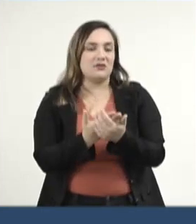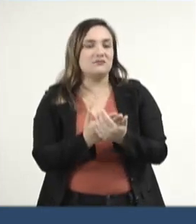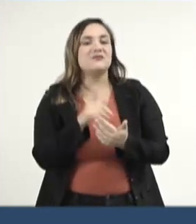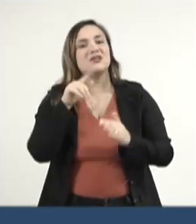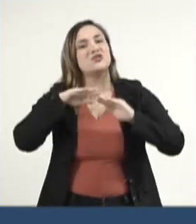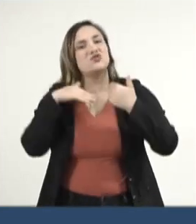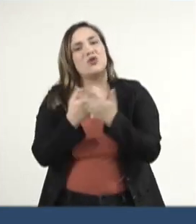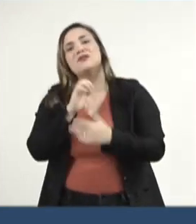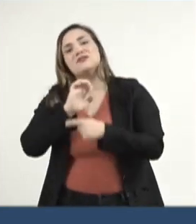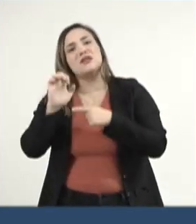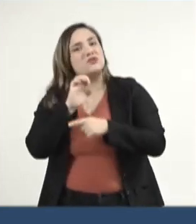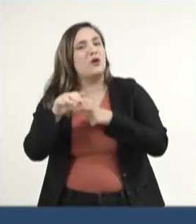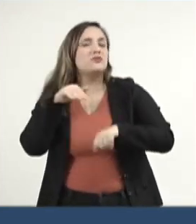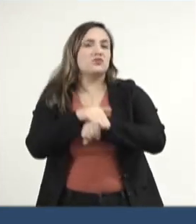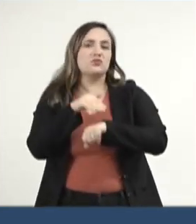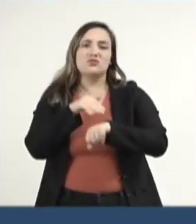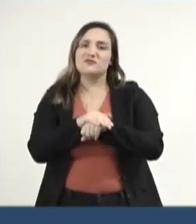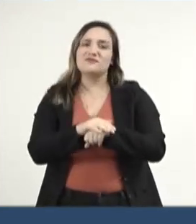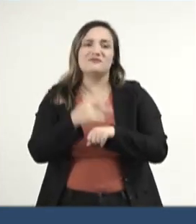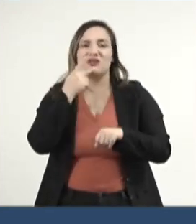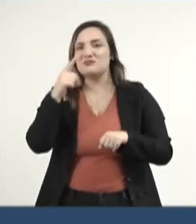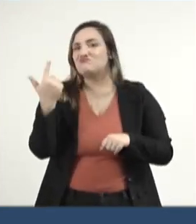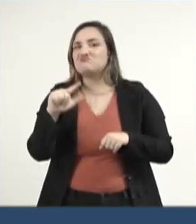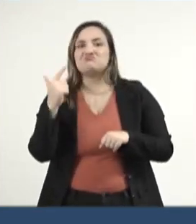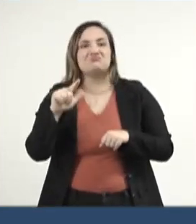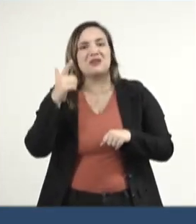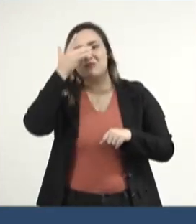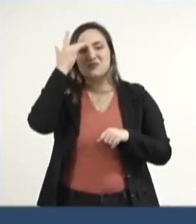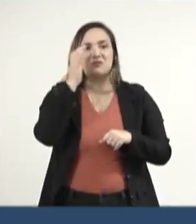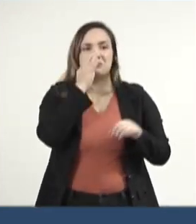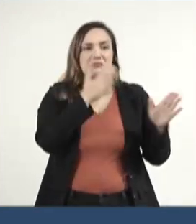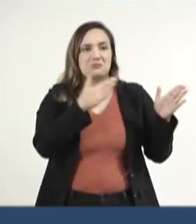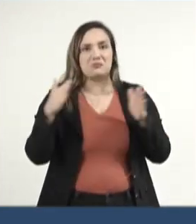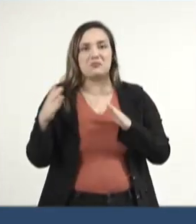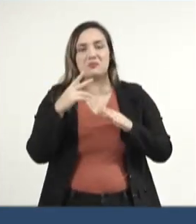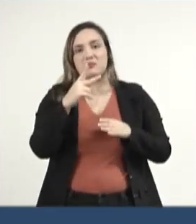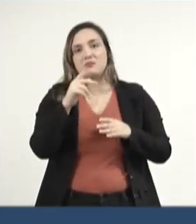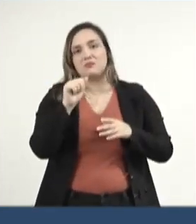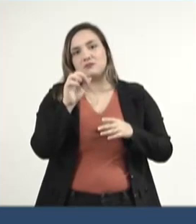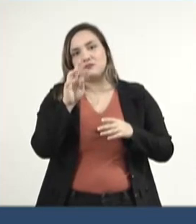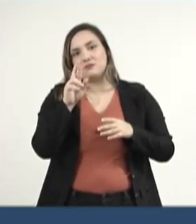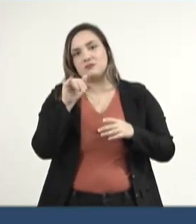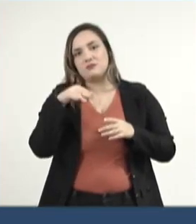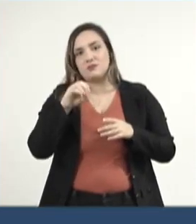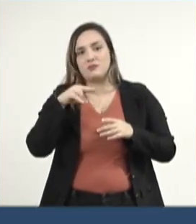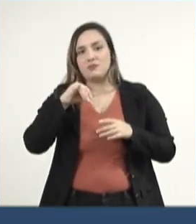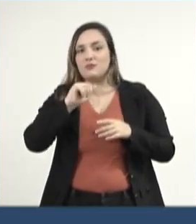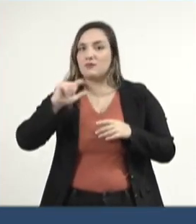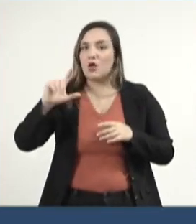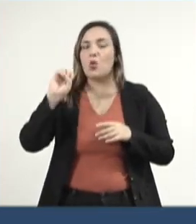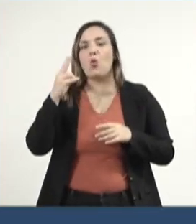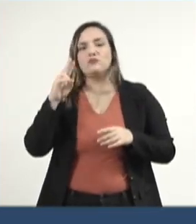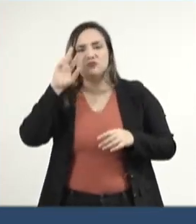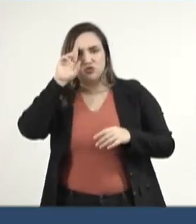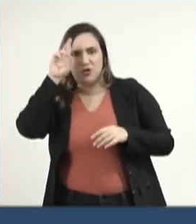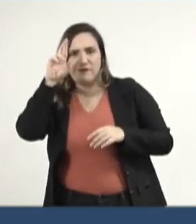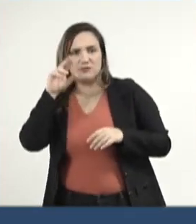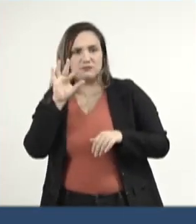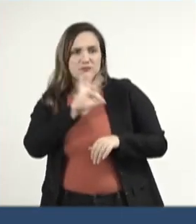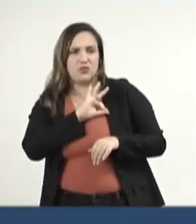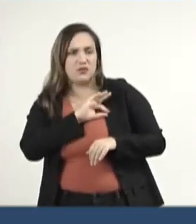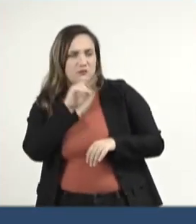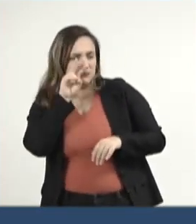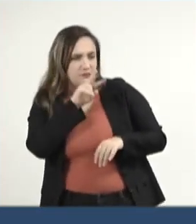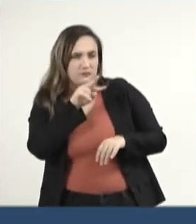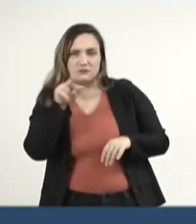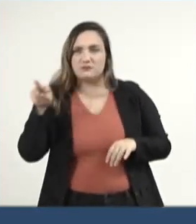que funcionam no período noturno e que estão sem vigilância na portaria. Reclamam que a ausência de um vigilante